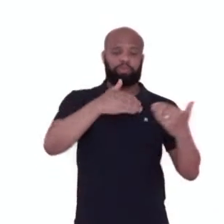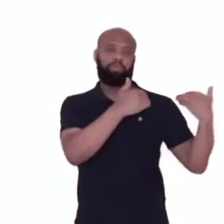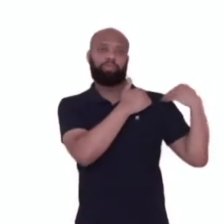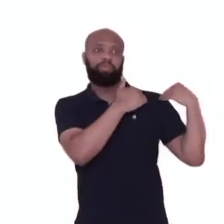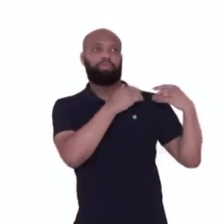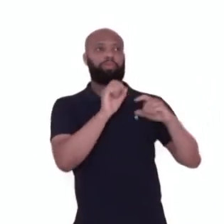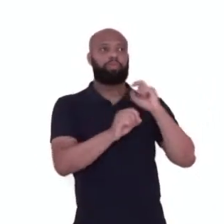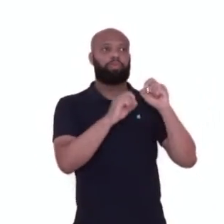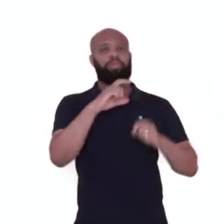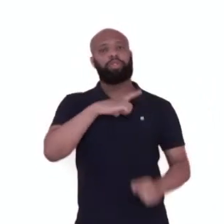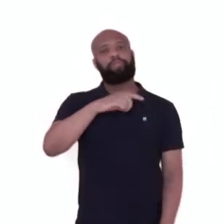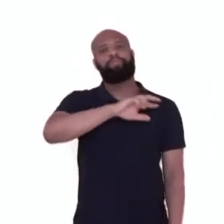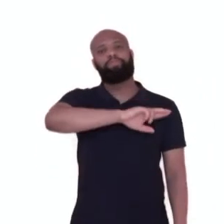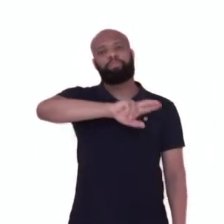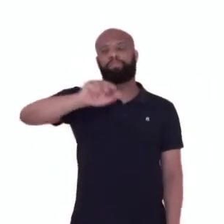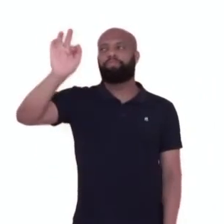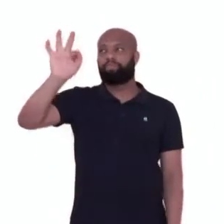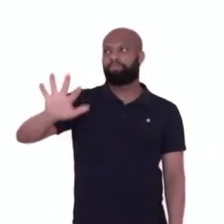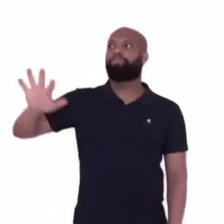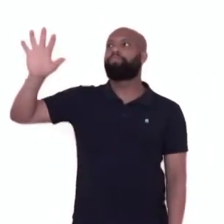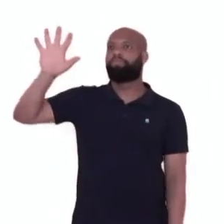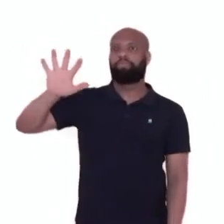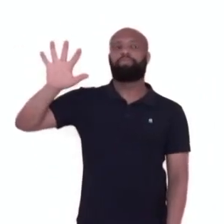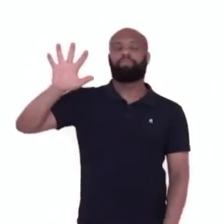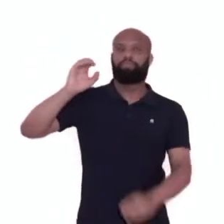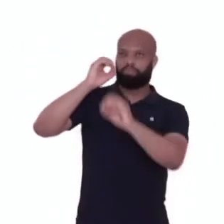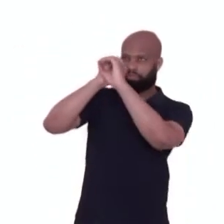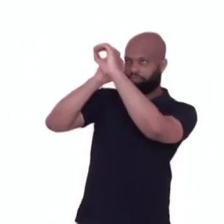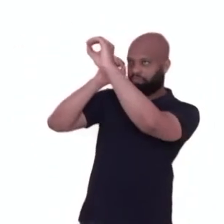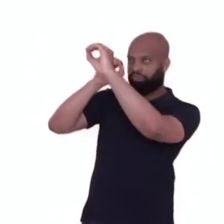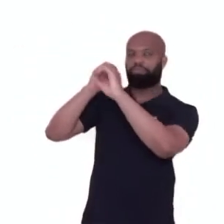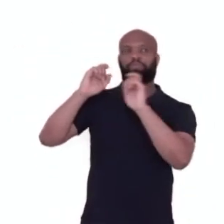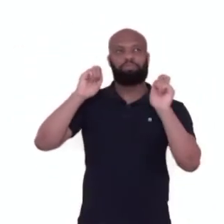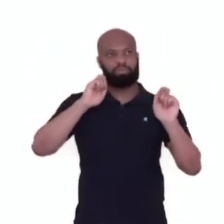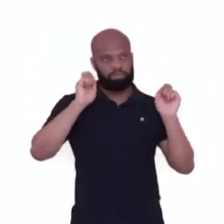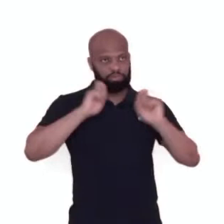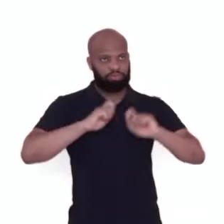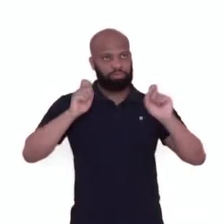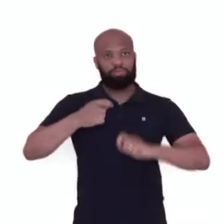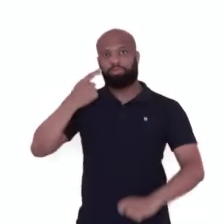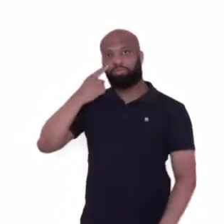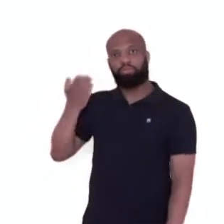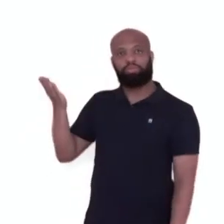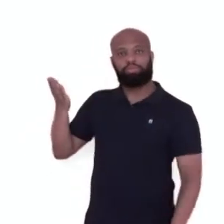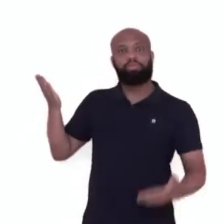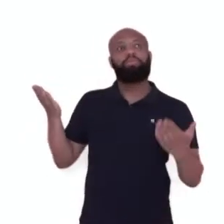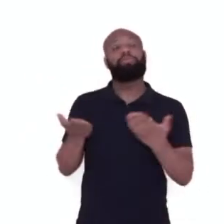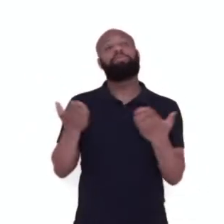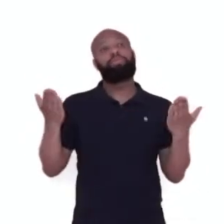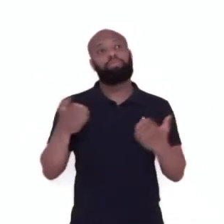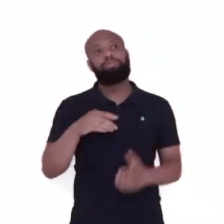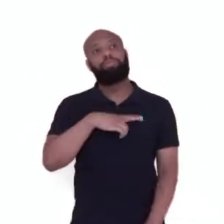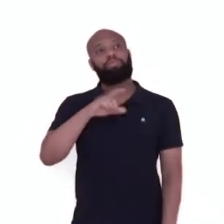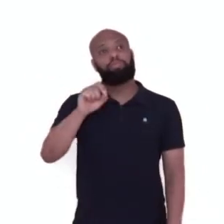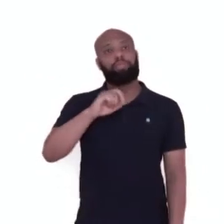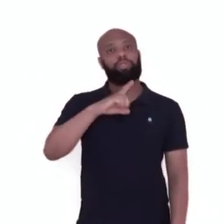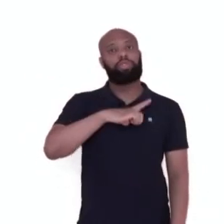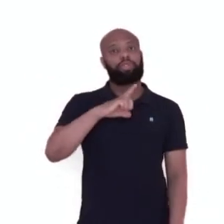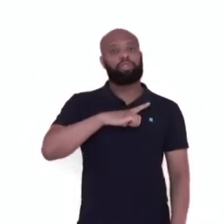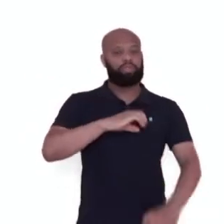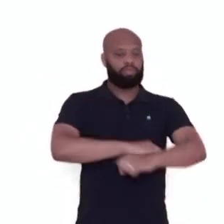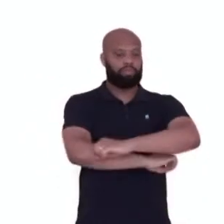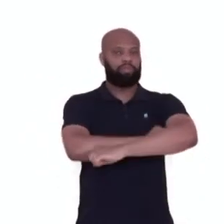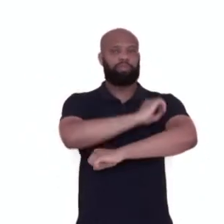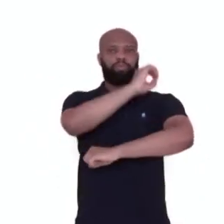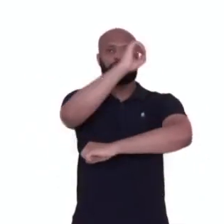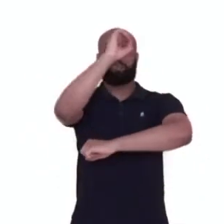responsáveis por vários fenômenos astronômicos. Repare nessa animação que eu trago para você. Nós temos o dia,